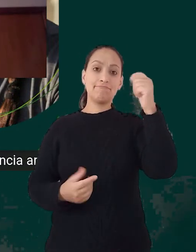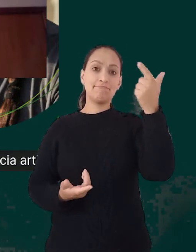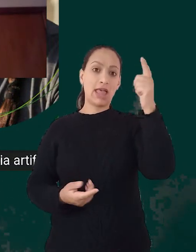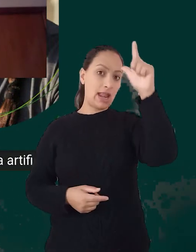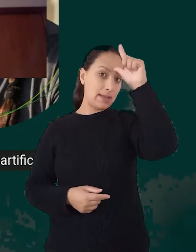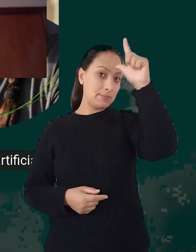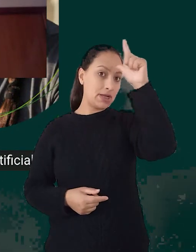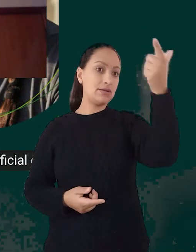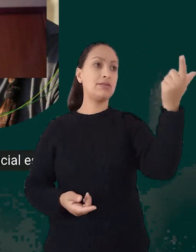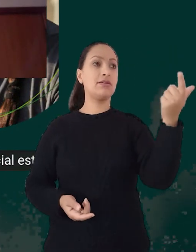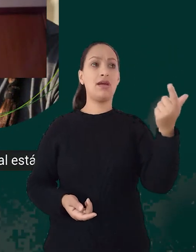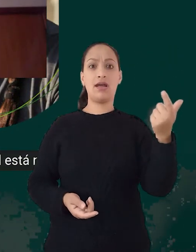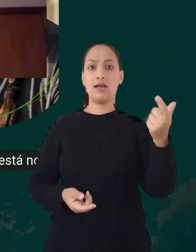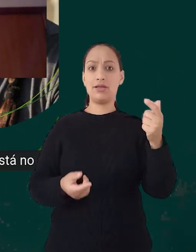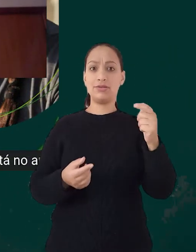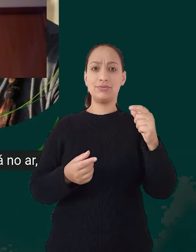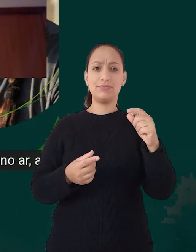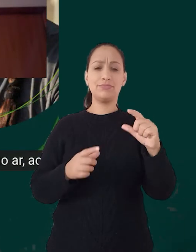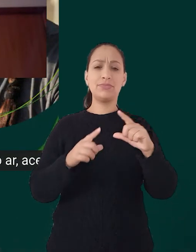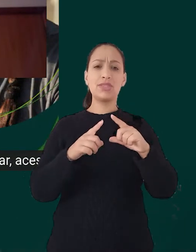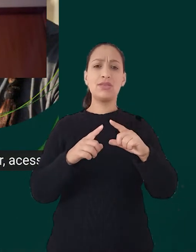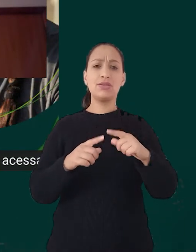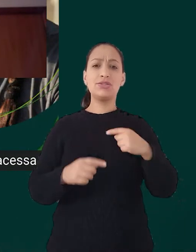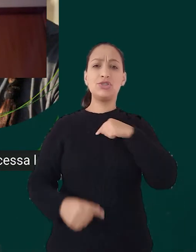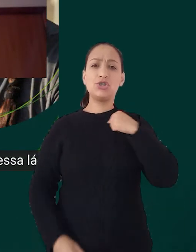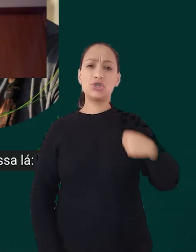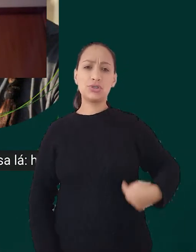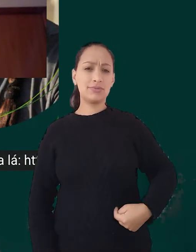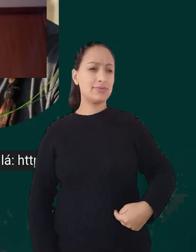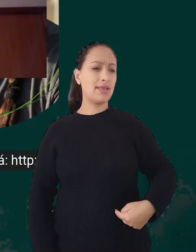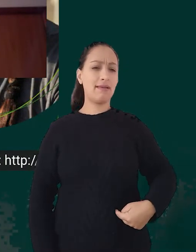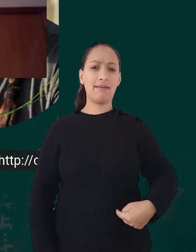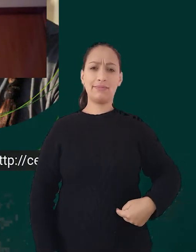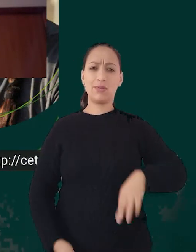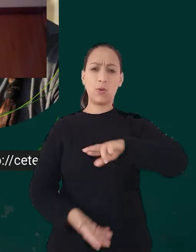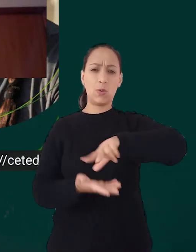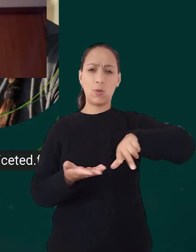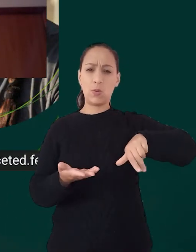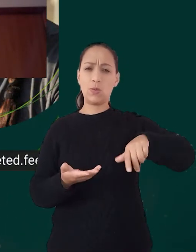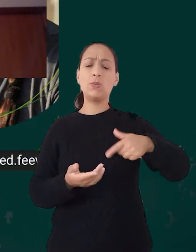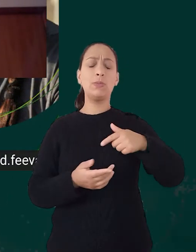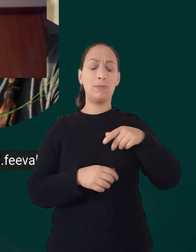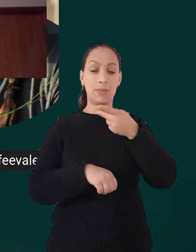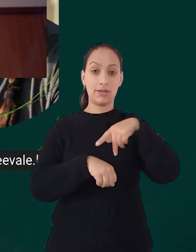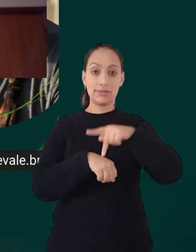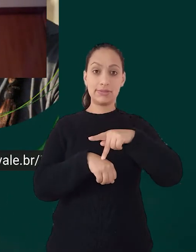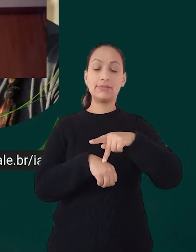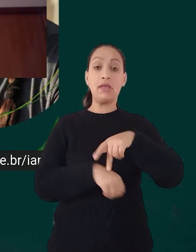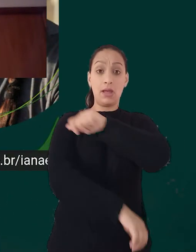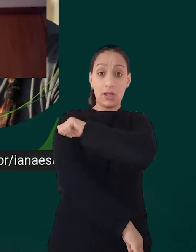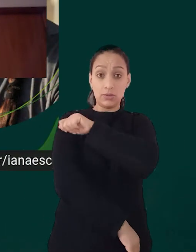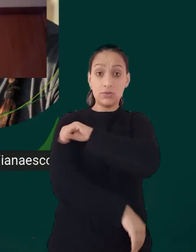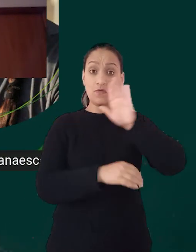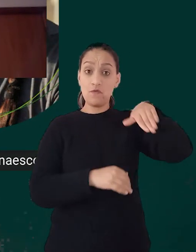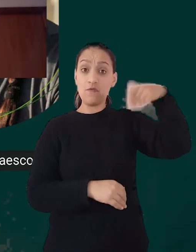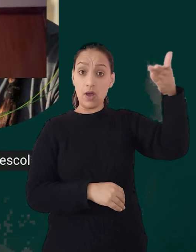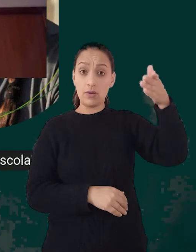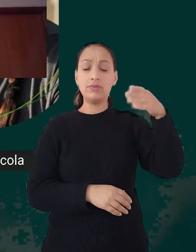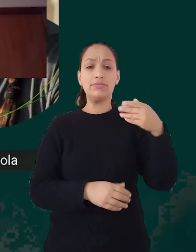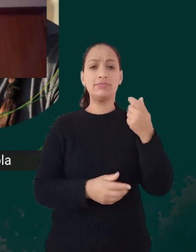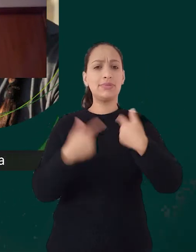outros, tá? Então, nós temos muitos alunos trabalhando já no exterior, praticamente todos